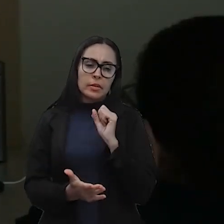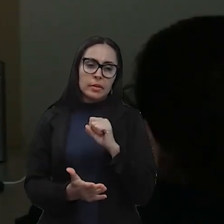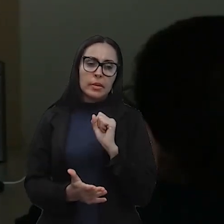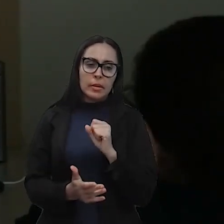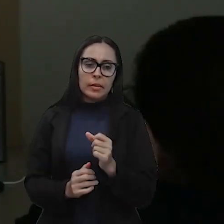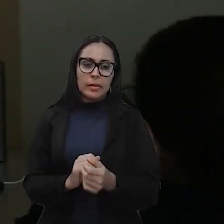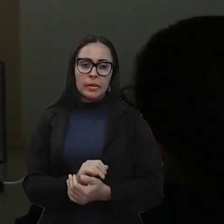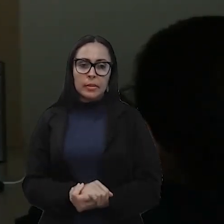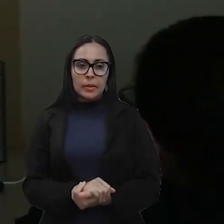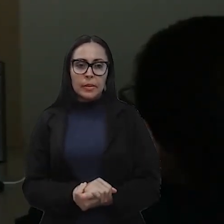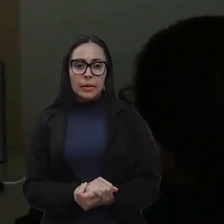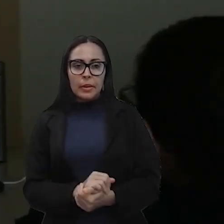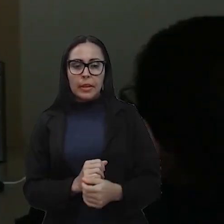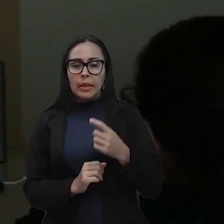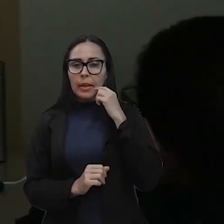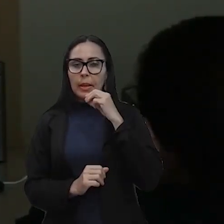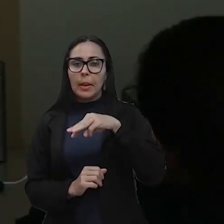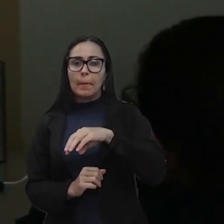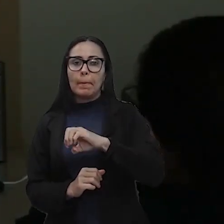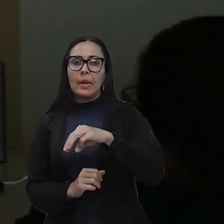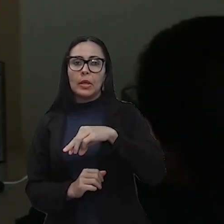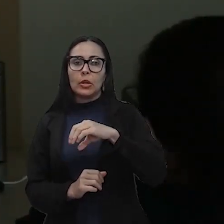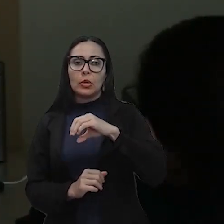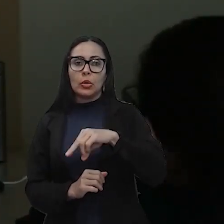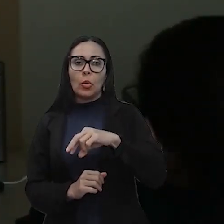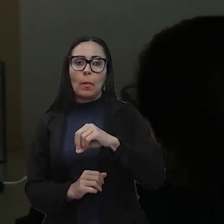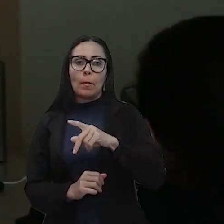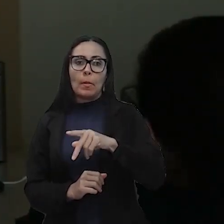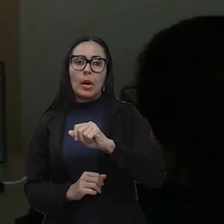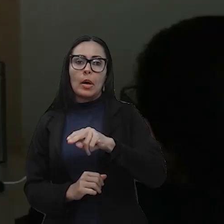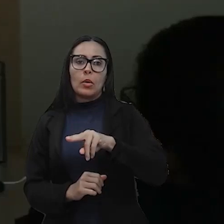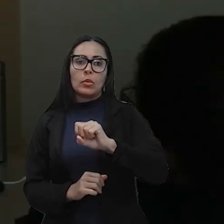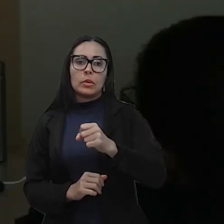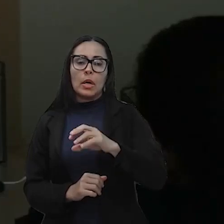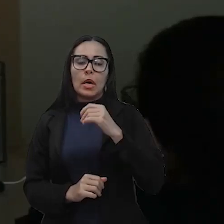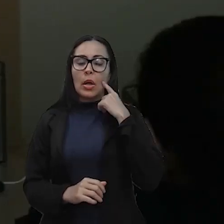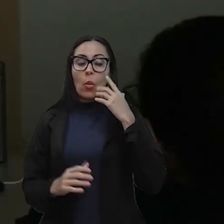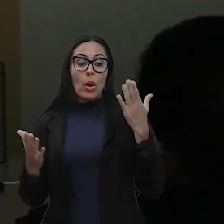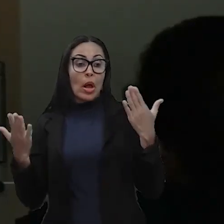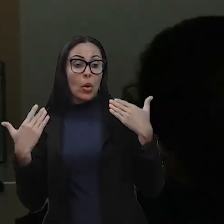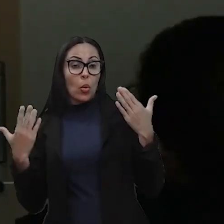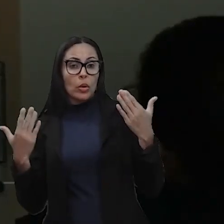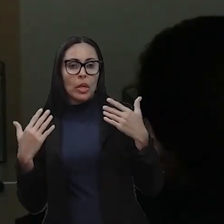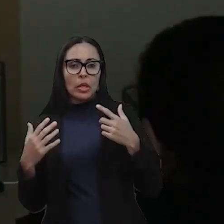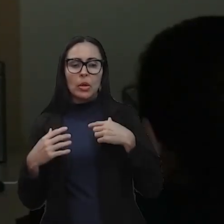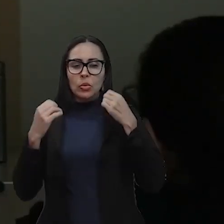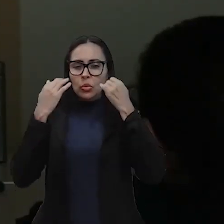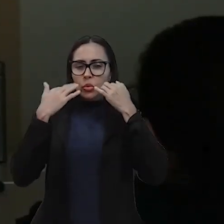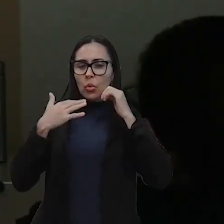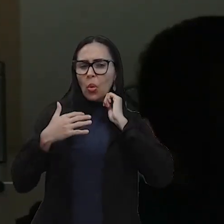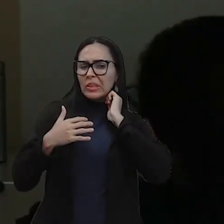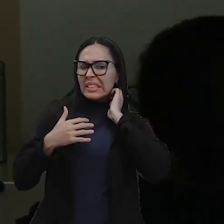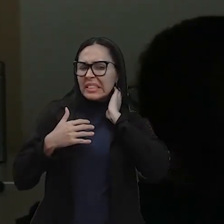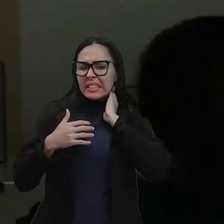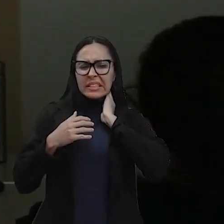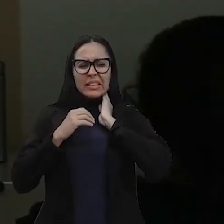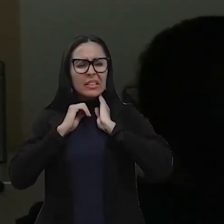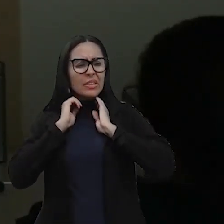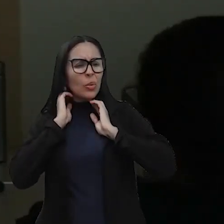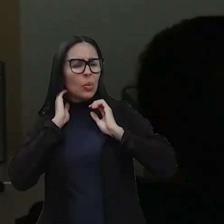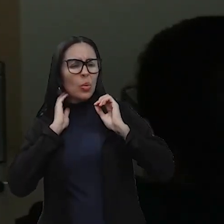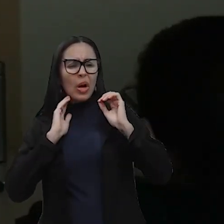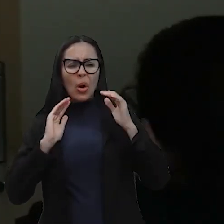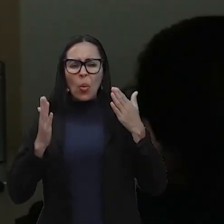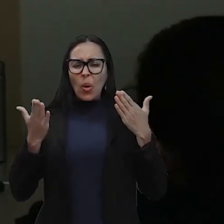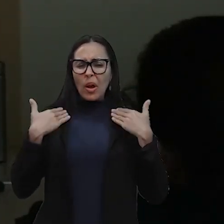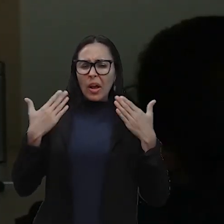menopausa. Fogachos, calor intenso, suor na nuca, muito comum, faz parte disso aí, até antes